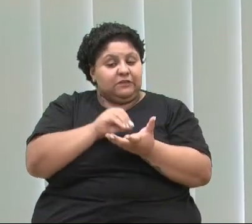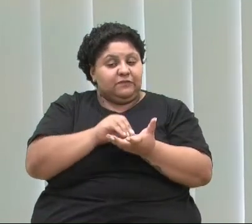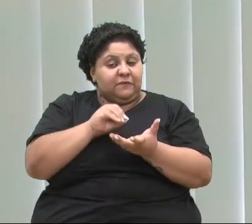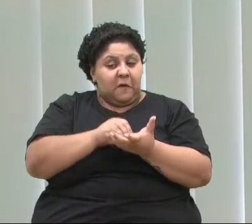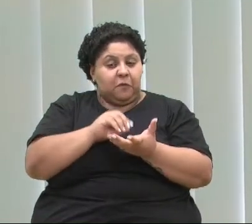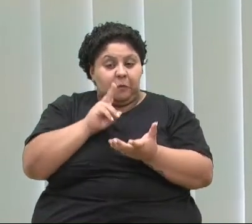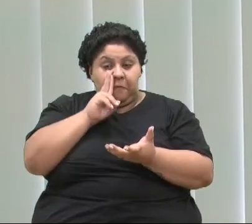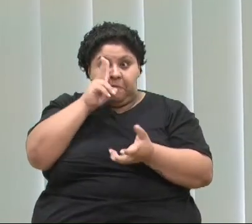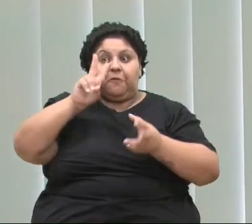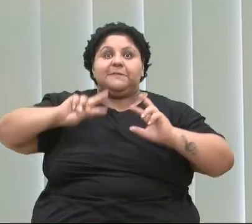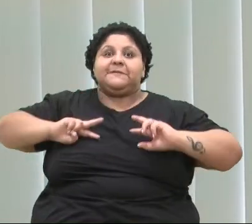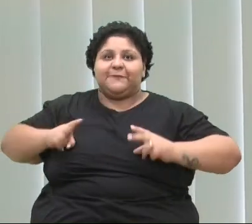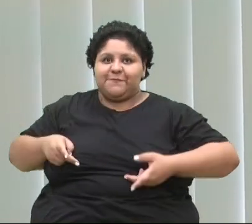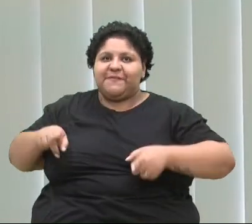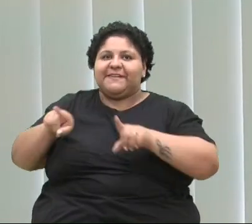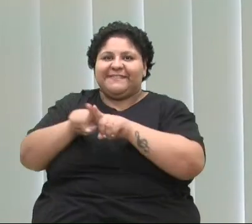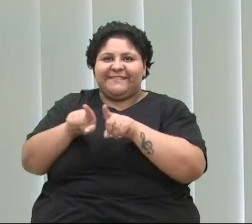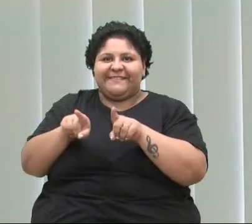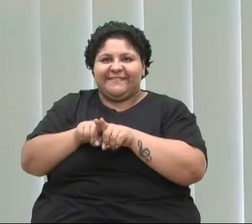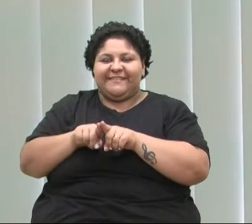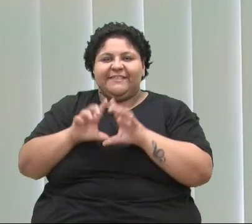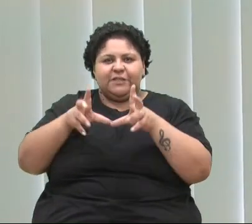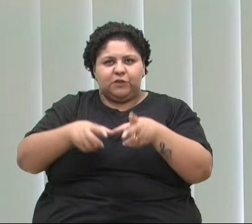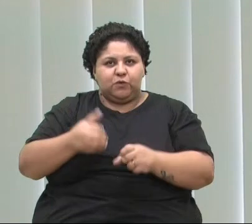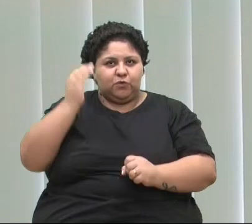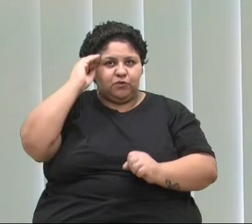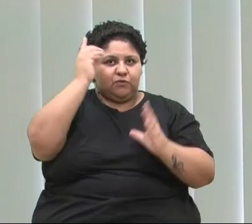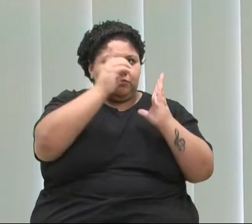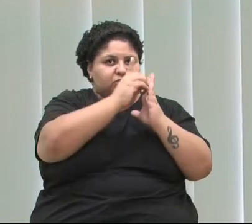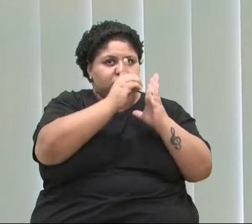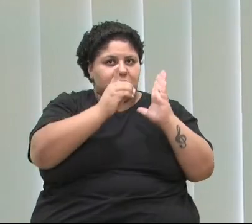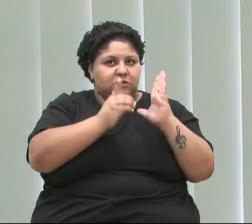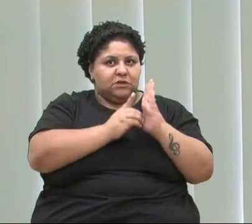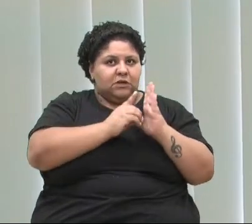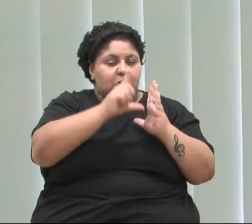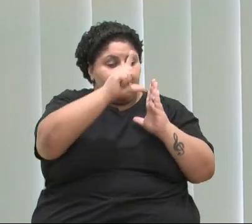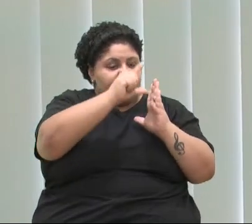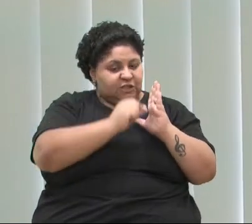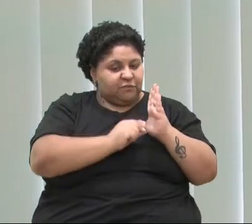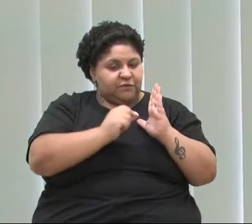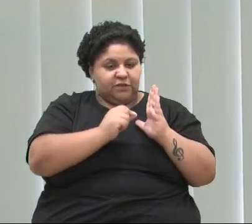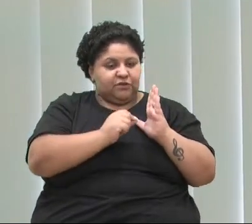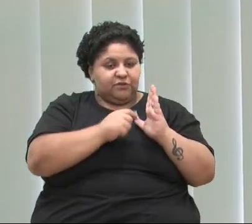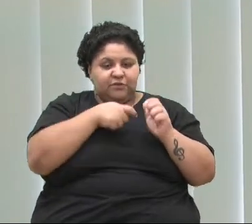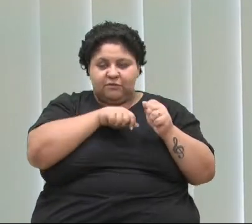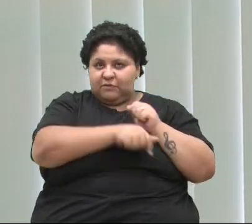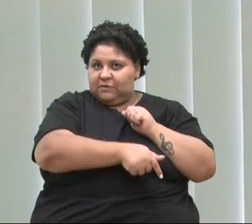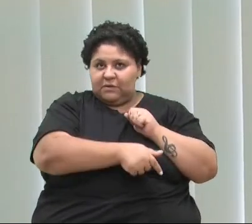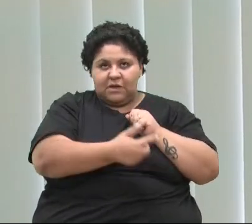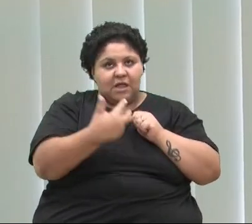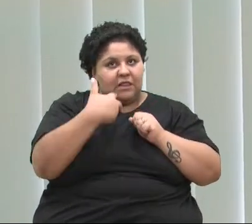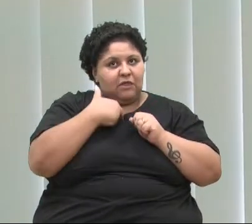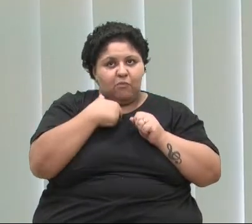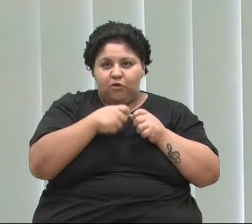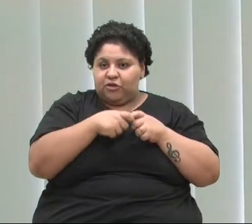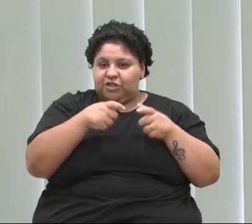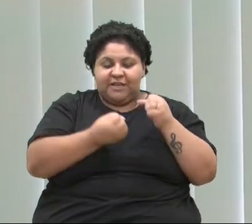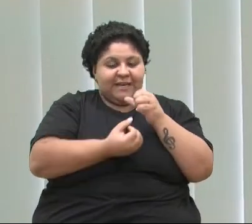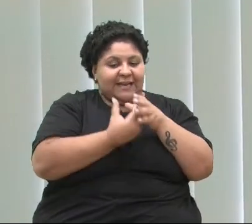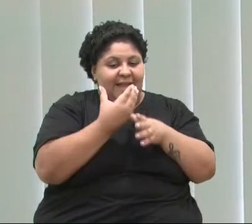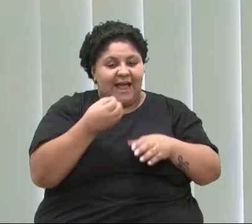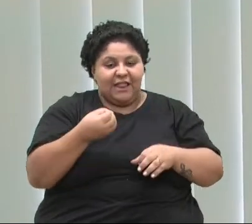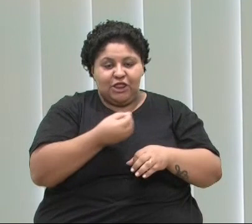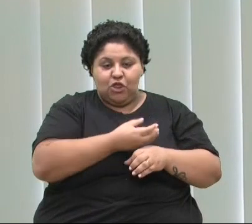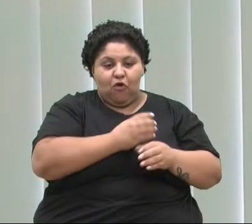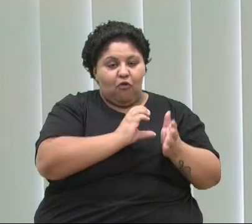humana lá também. Todos sabem que há um decreto de contenção de despesas em vigência, não se podem criar novos cargos, então a gente não tem